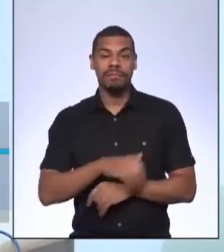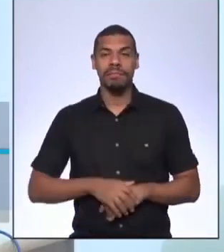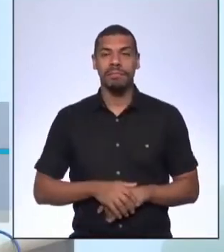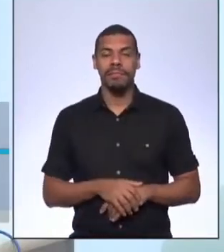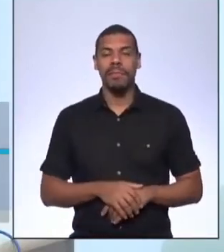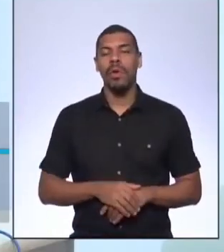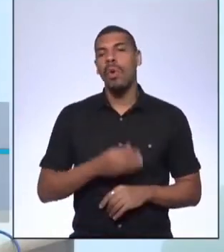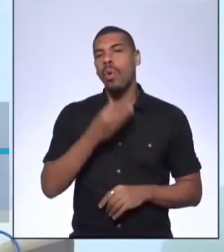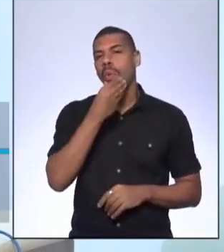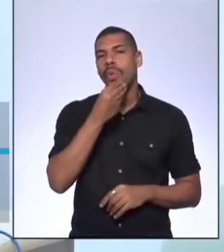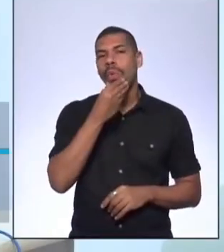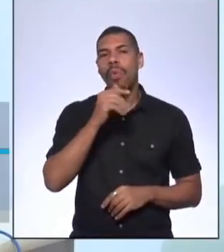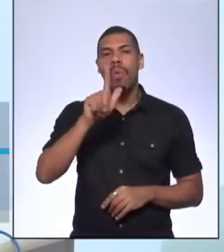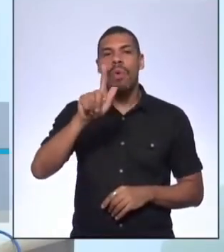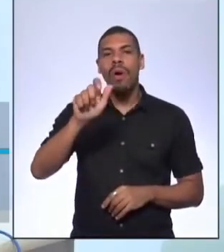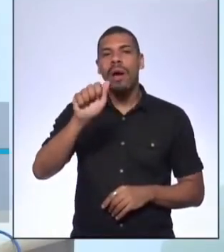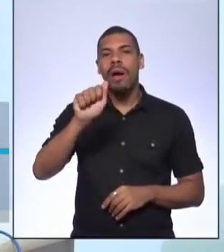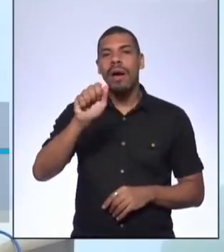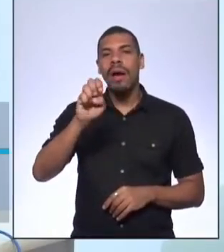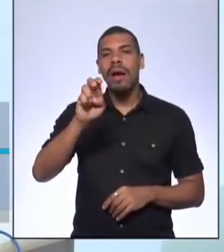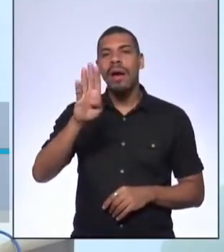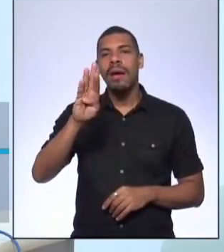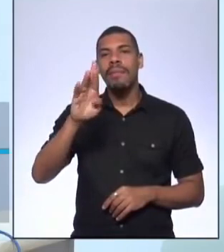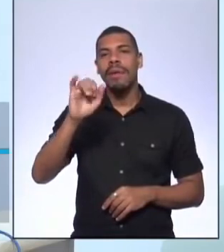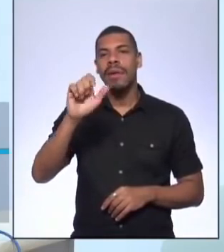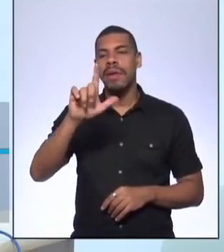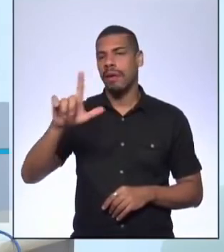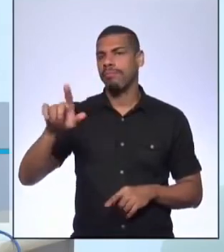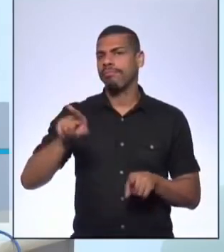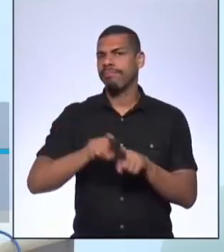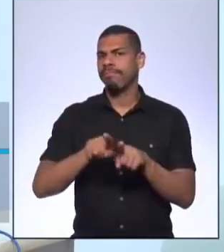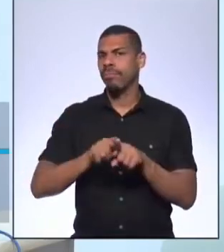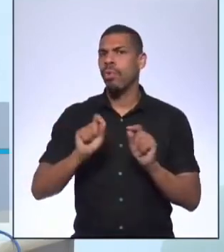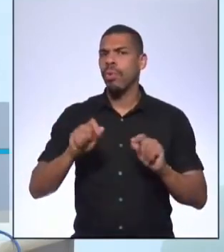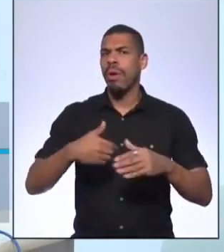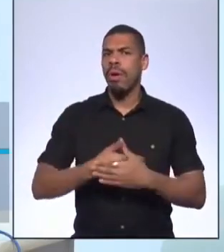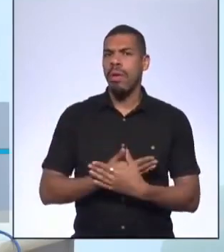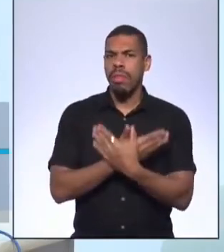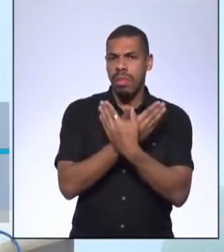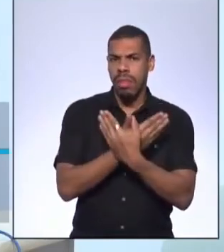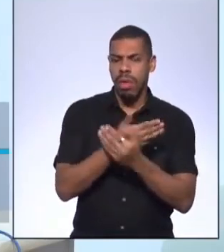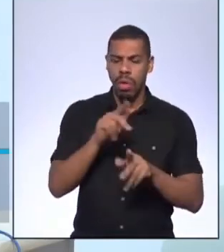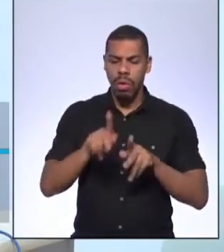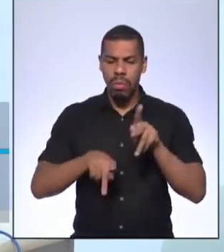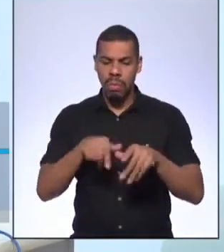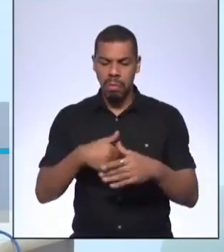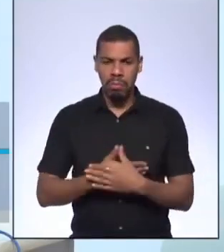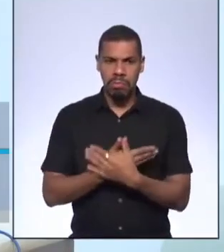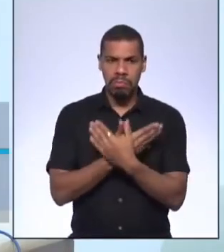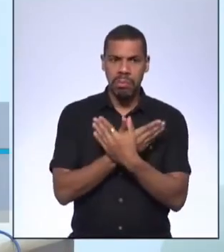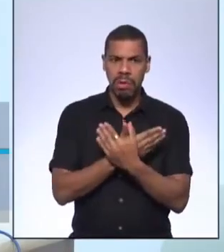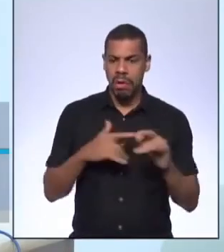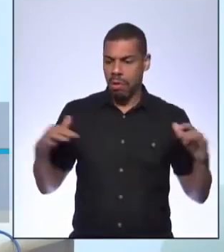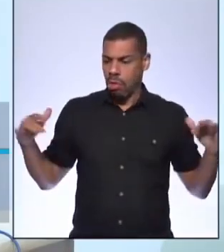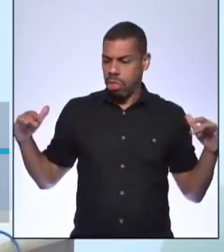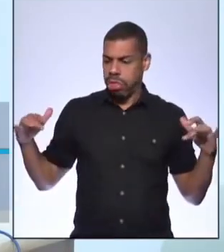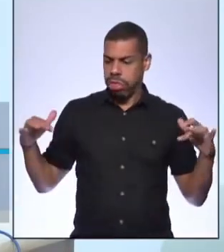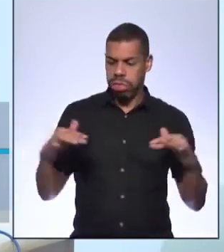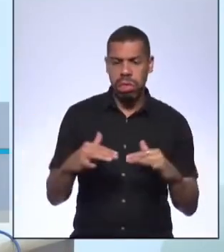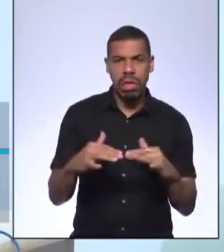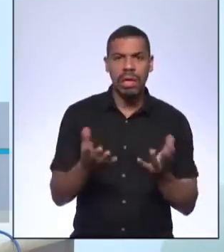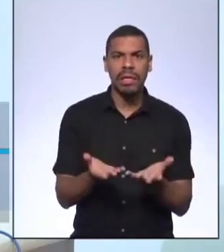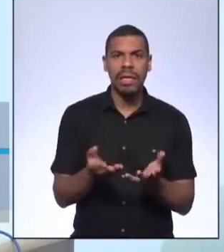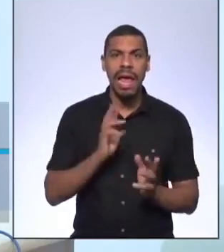aliás, um outro aluno que é o Gabriel, que ele diz que a imagem sugere que os astecas eram um povo bem grande, né? Então, todas